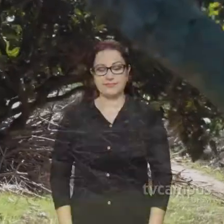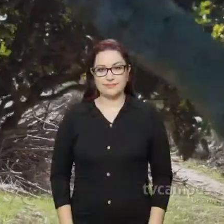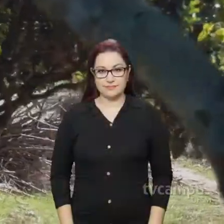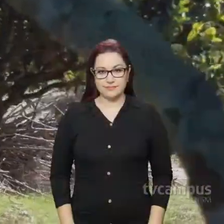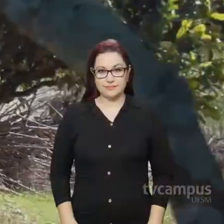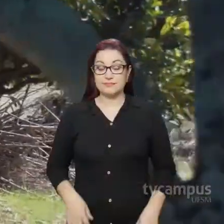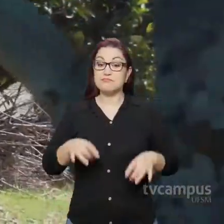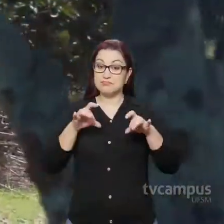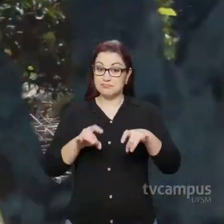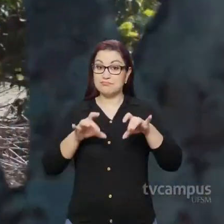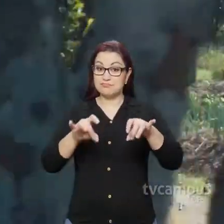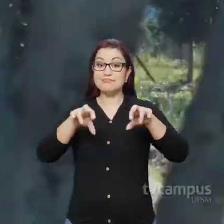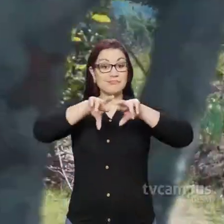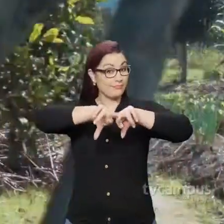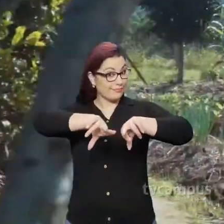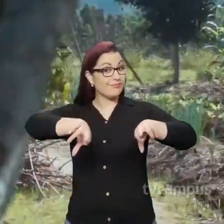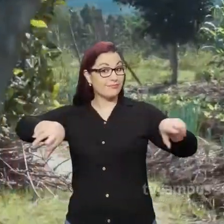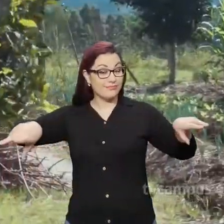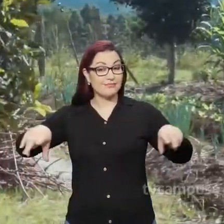Hortifruti granjeiro,